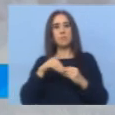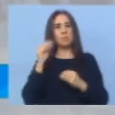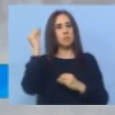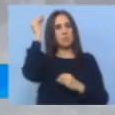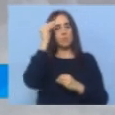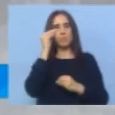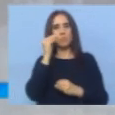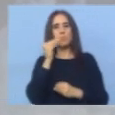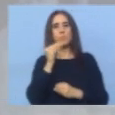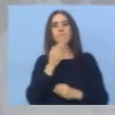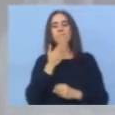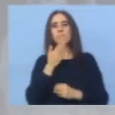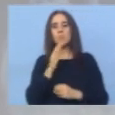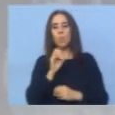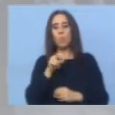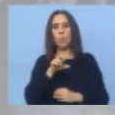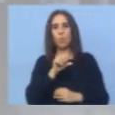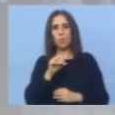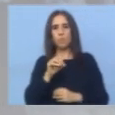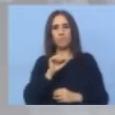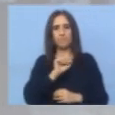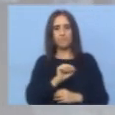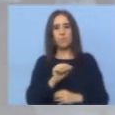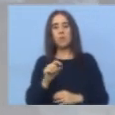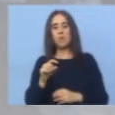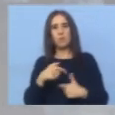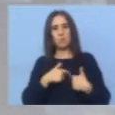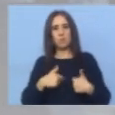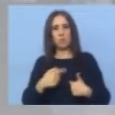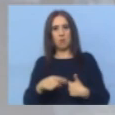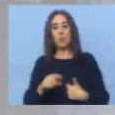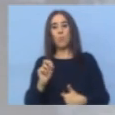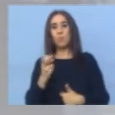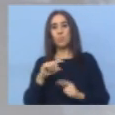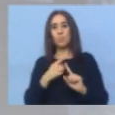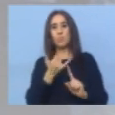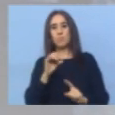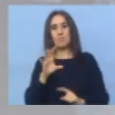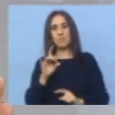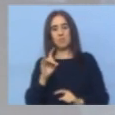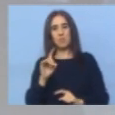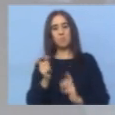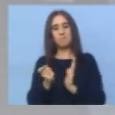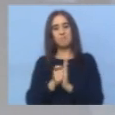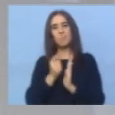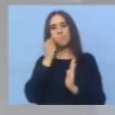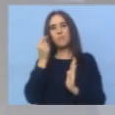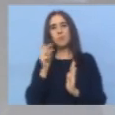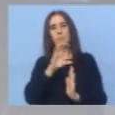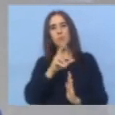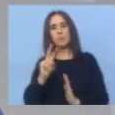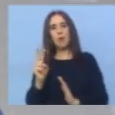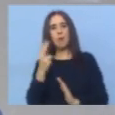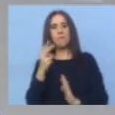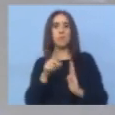coração. Ele tinha programado em outubro de 2016 uma viagem aos dois países e foi cancelada aparentemente